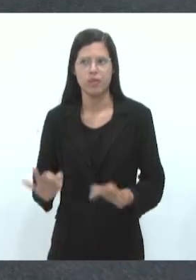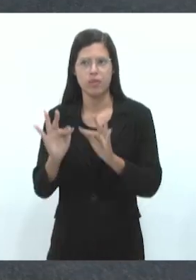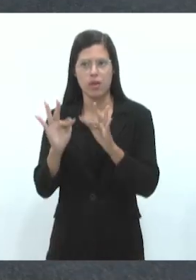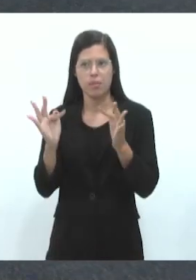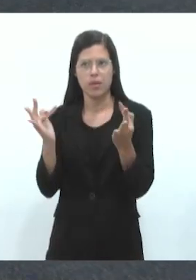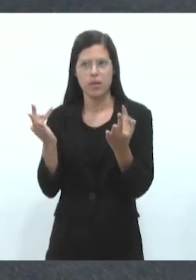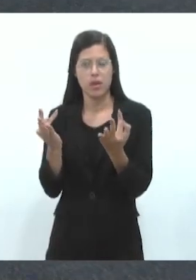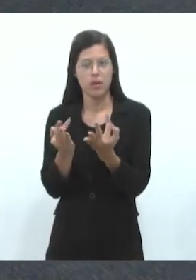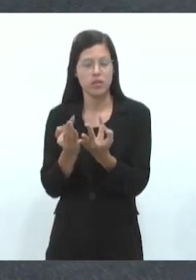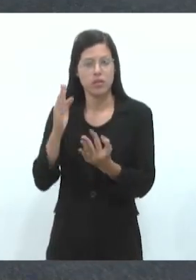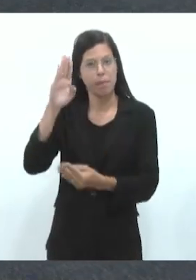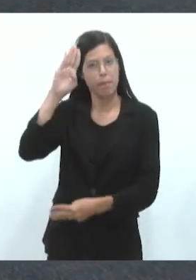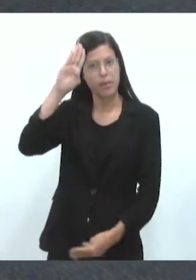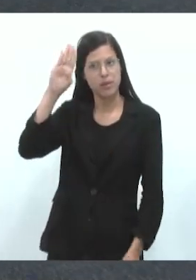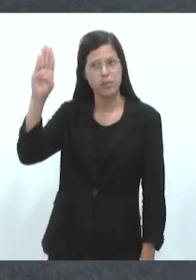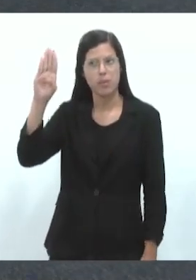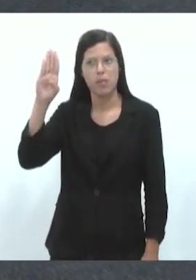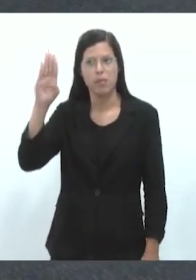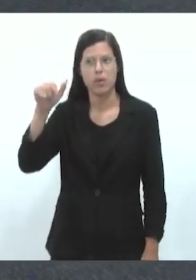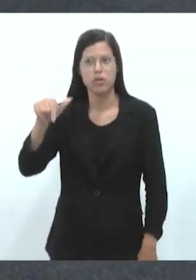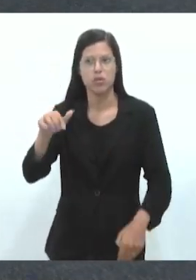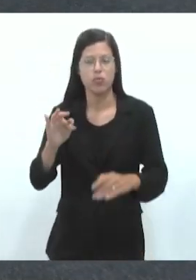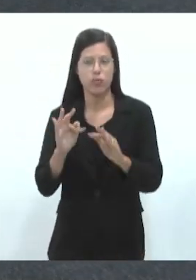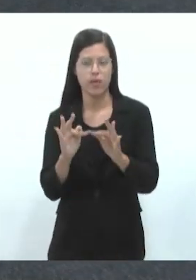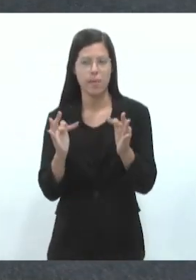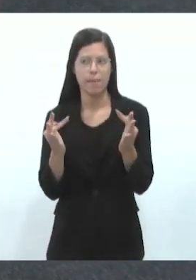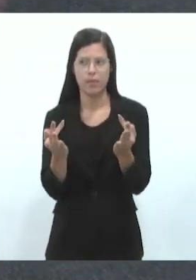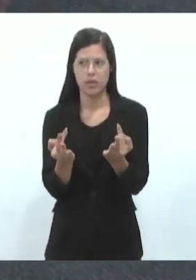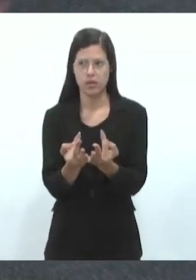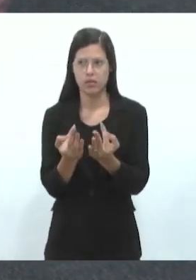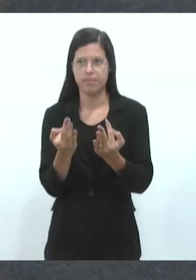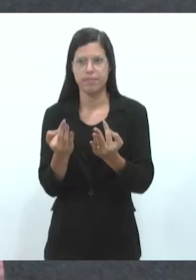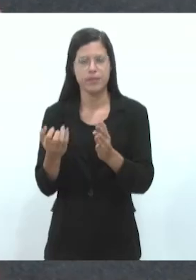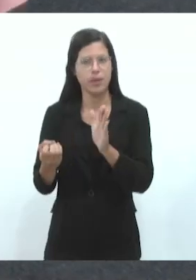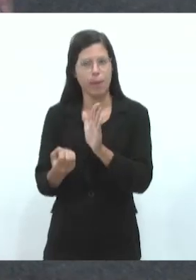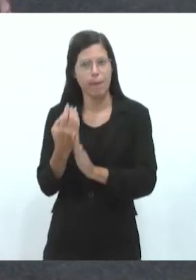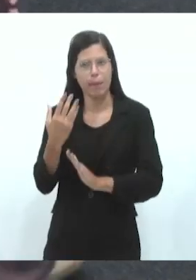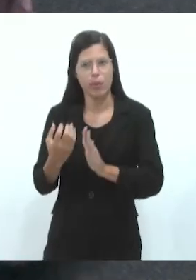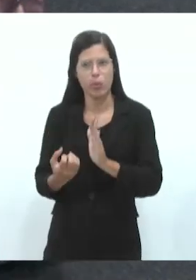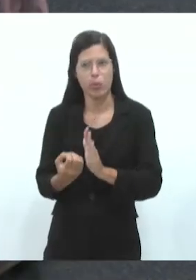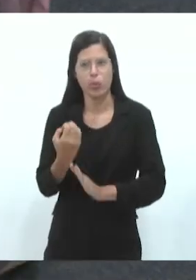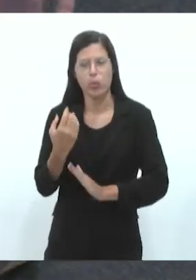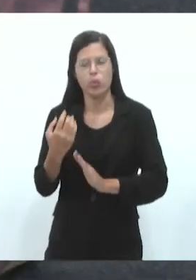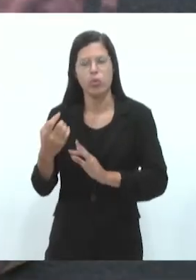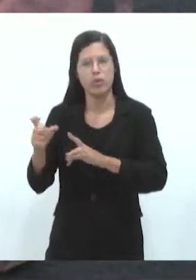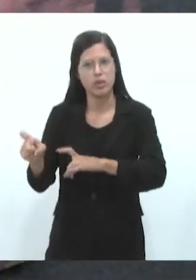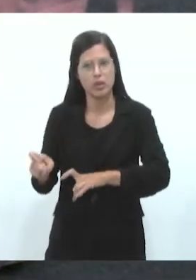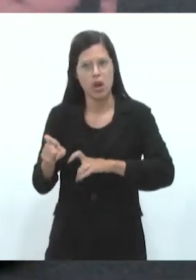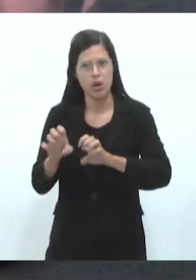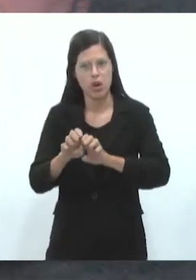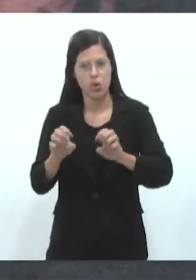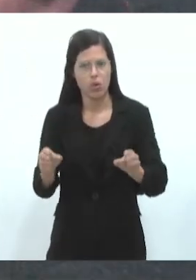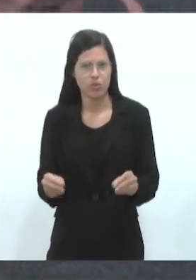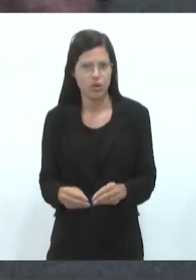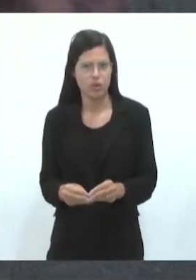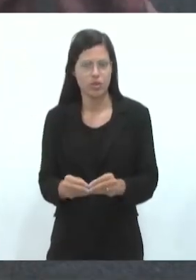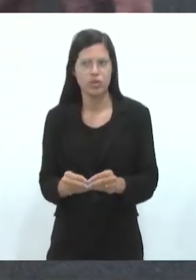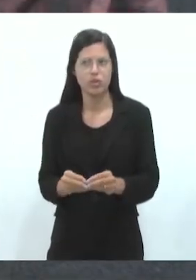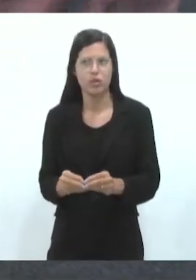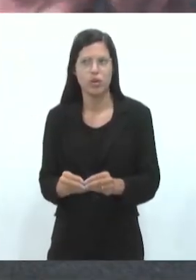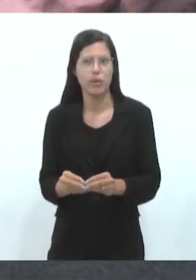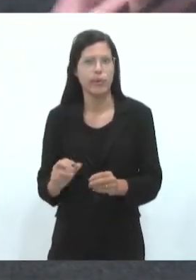familiares e, principalmente, aquelas famílias que produzem de forma agroecológica. Então, o que é